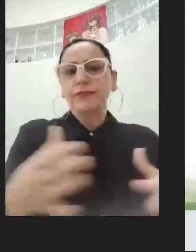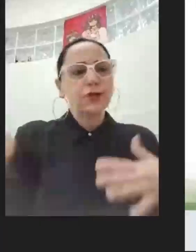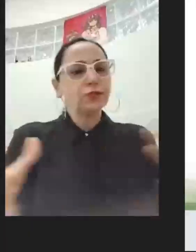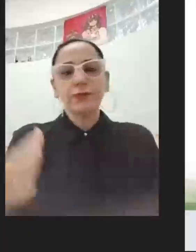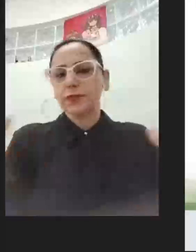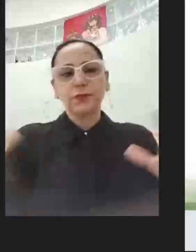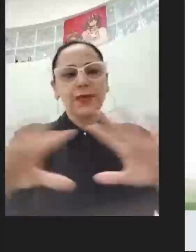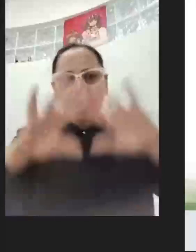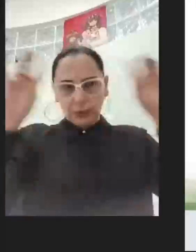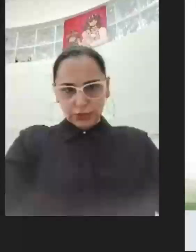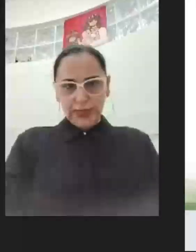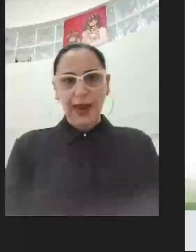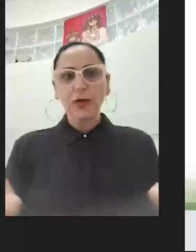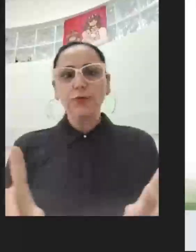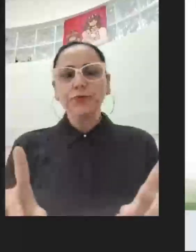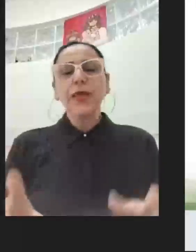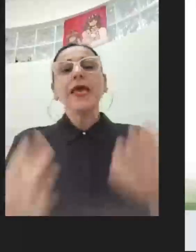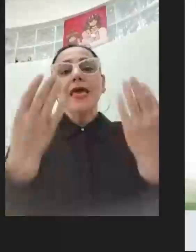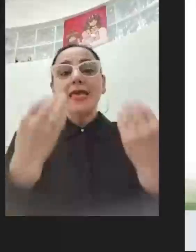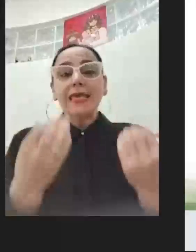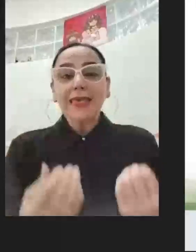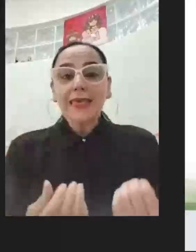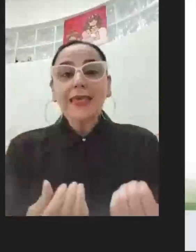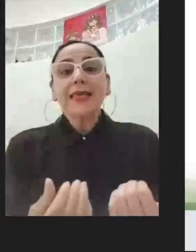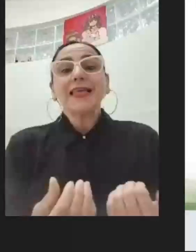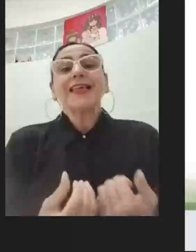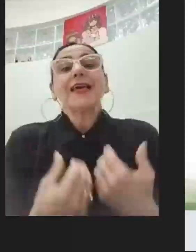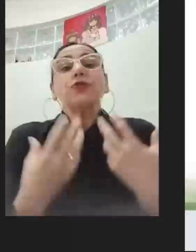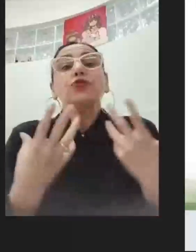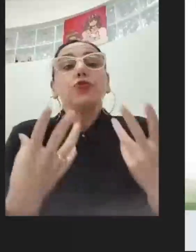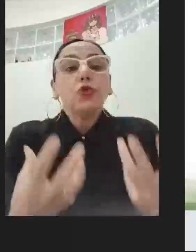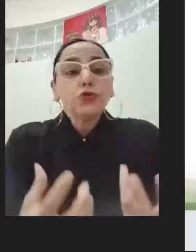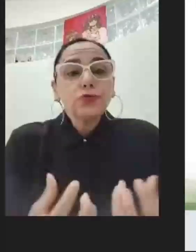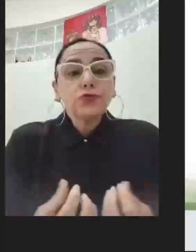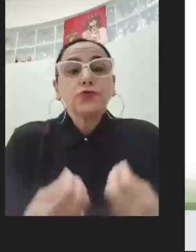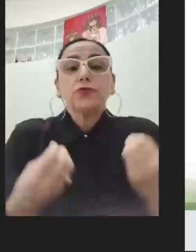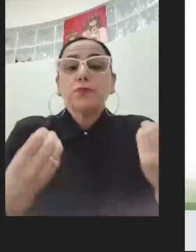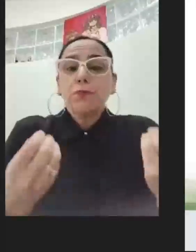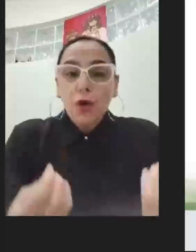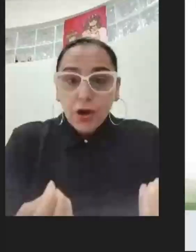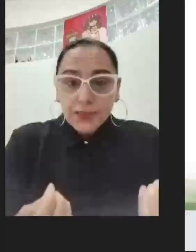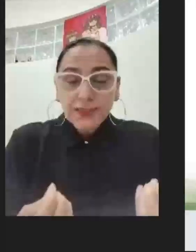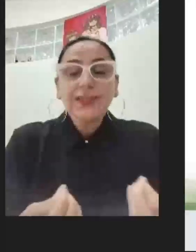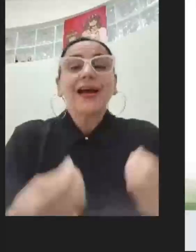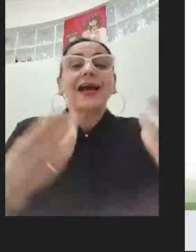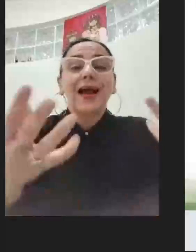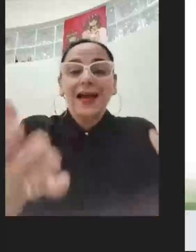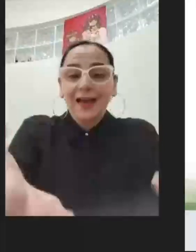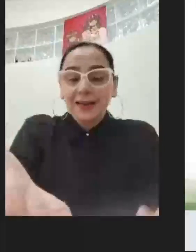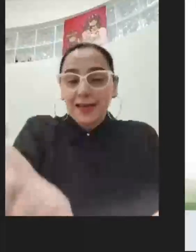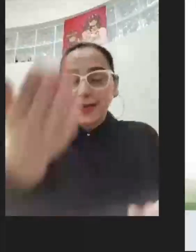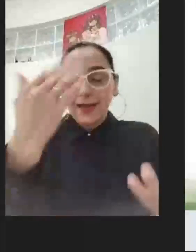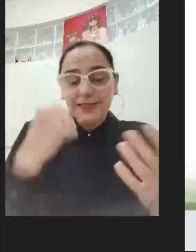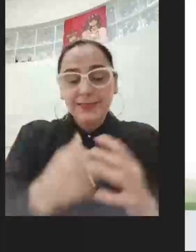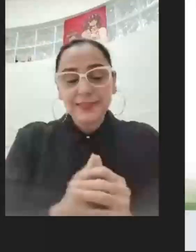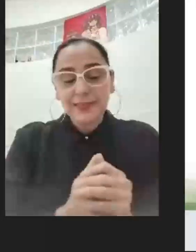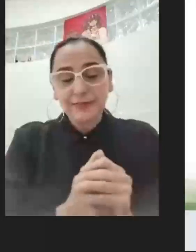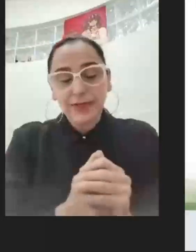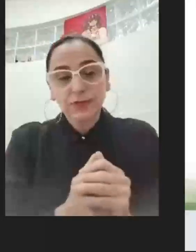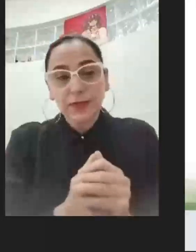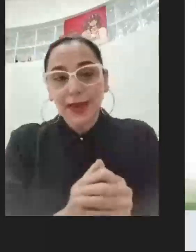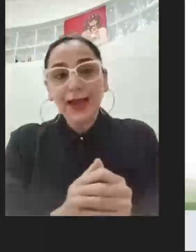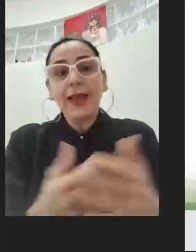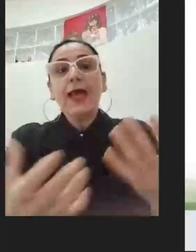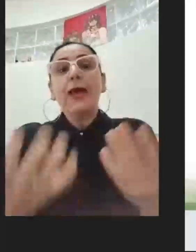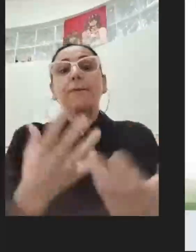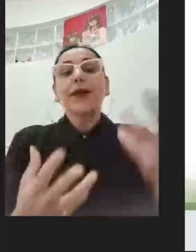de leite, tem um telefone 136, que é o geral, e ter todo o suporte que